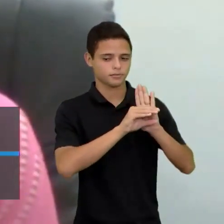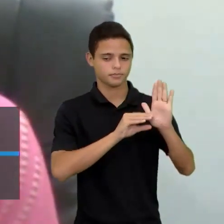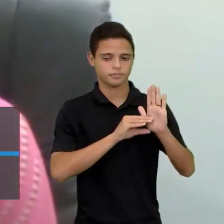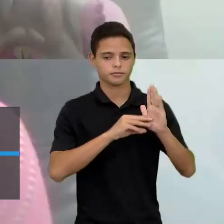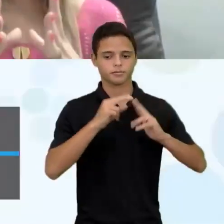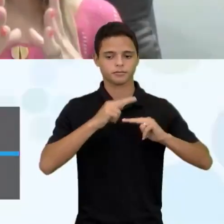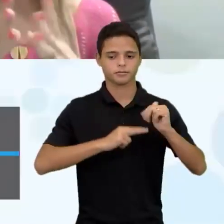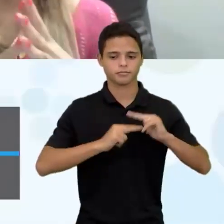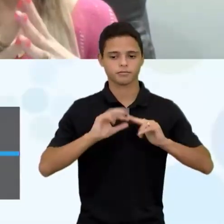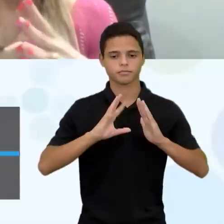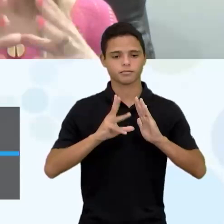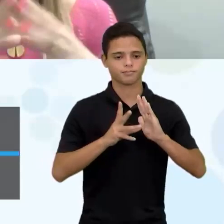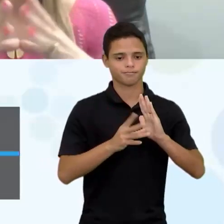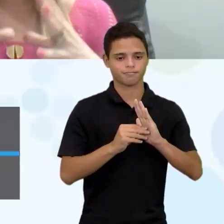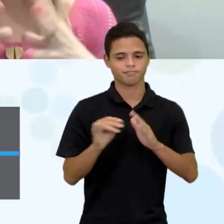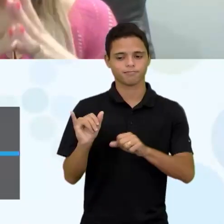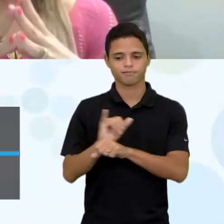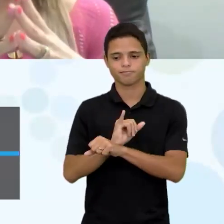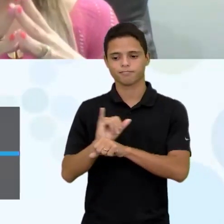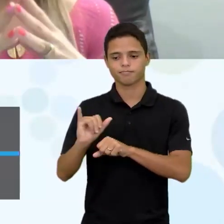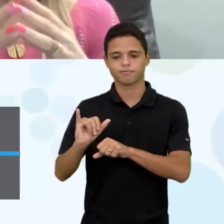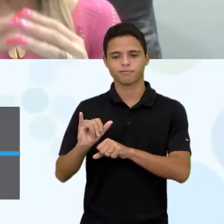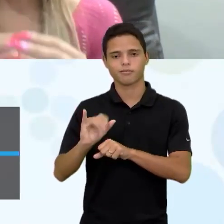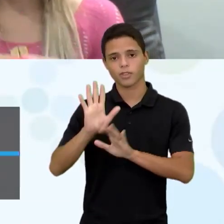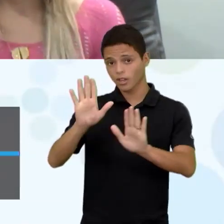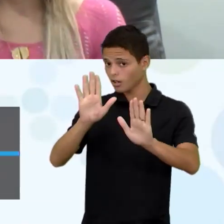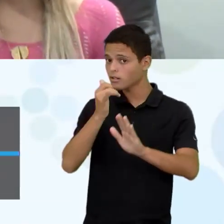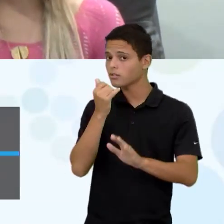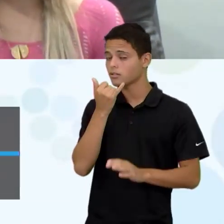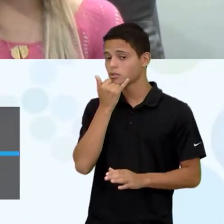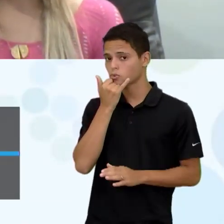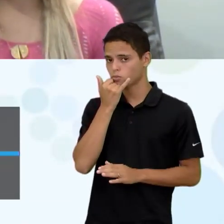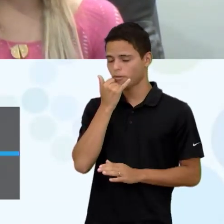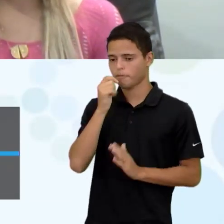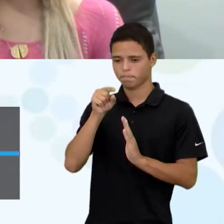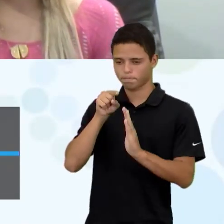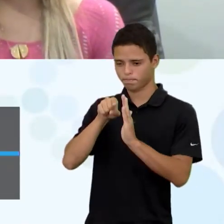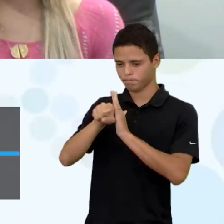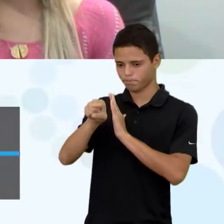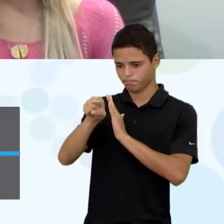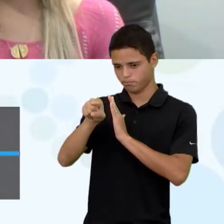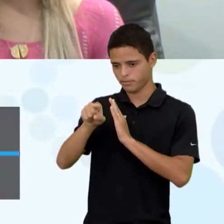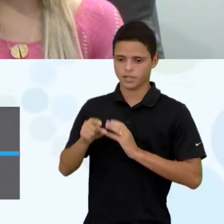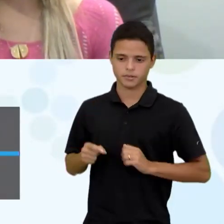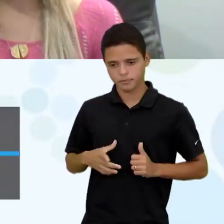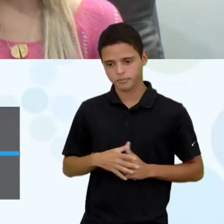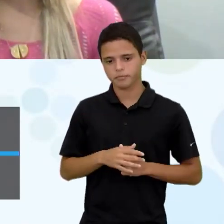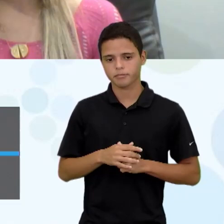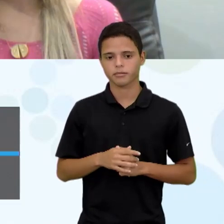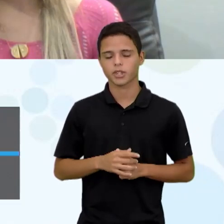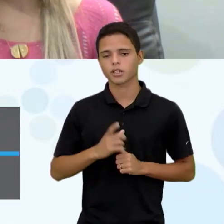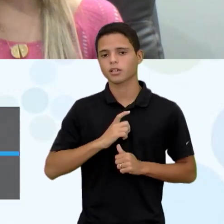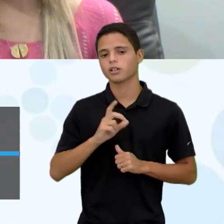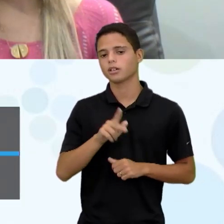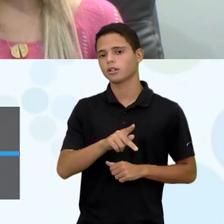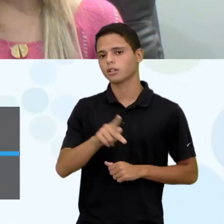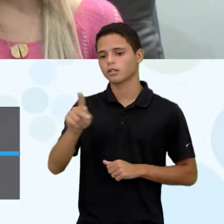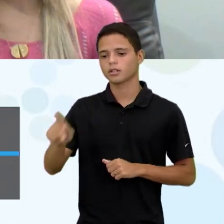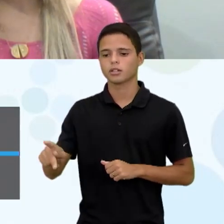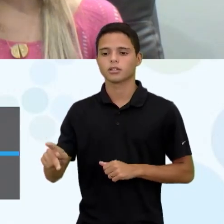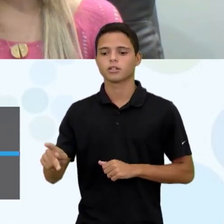E todo recurso Michele, só uma ser... pergunta, por favor, antes de você continuar a sua explicação. Tem uma